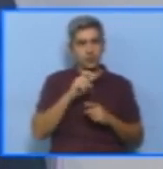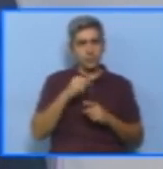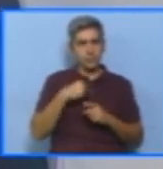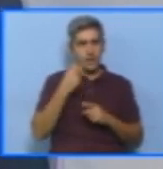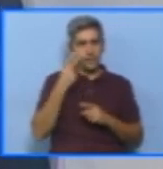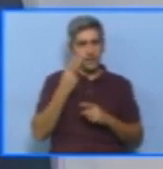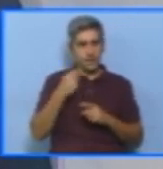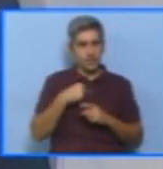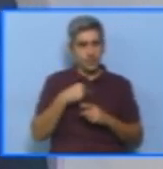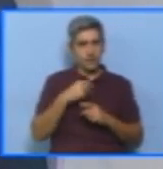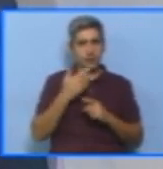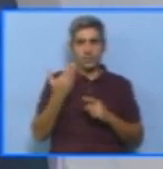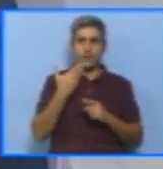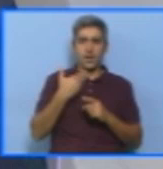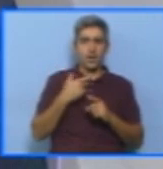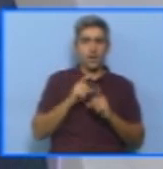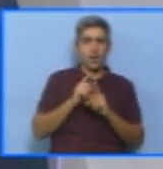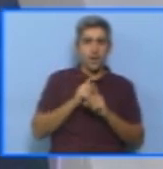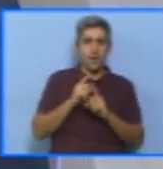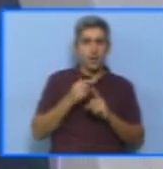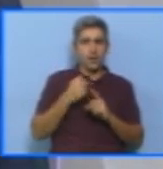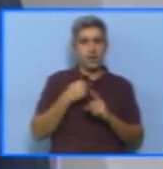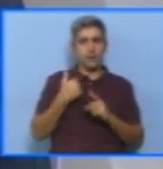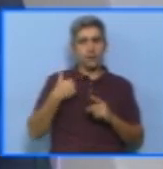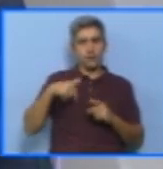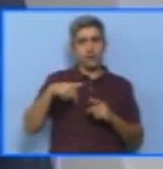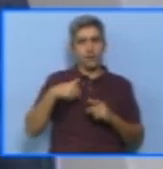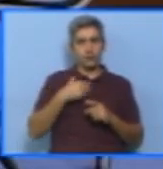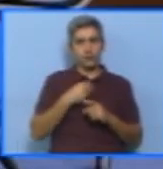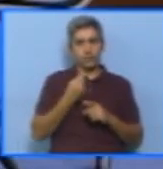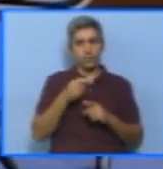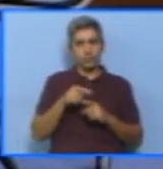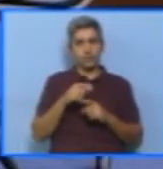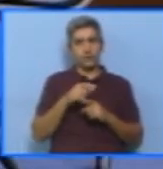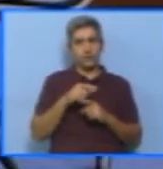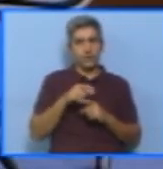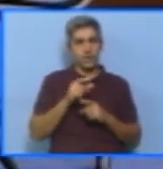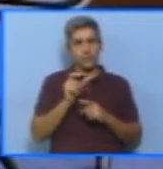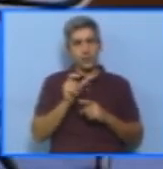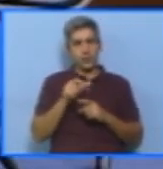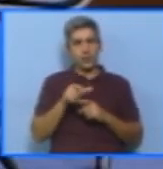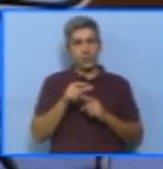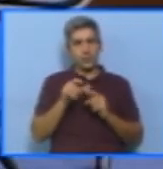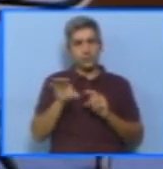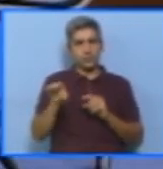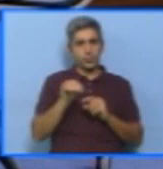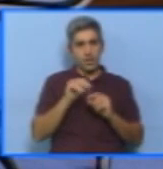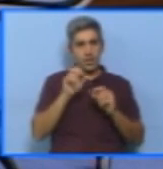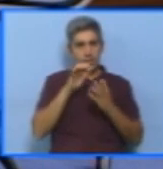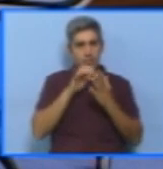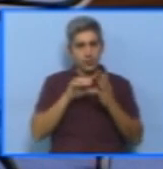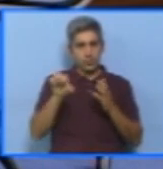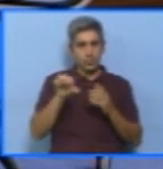a minha vida, é um apelo para a minha existência. Eu gostei muito desta pequena tiragem.